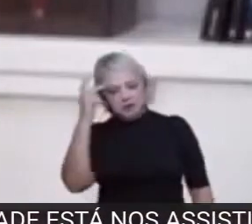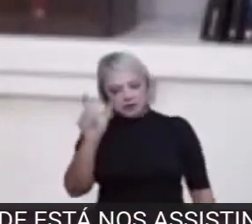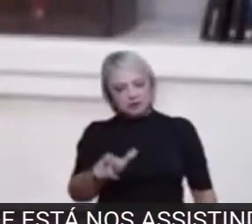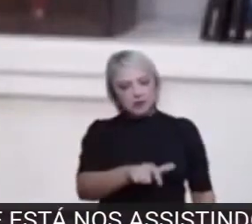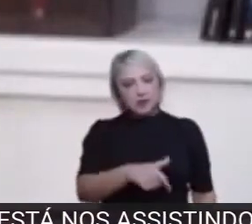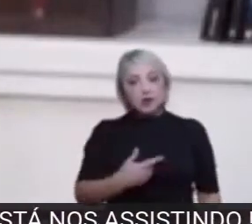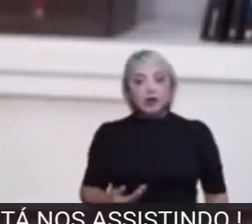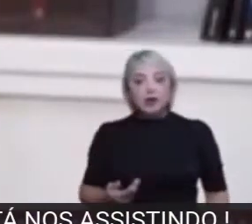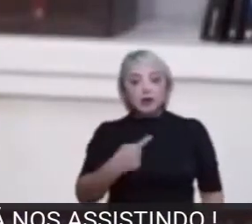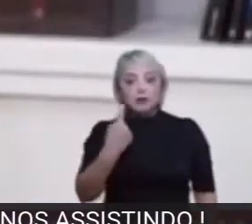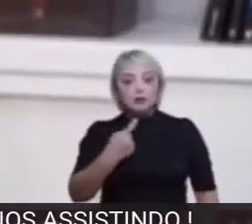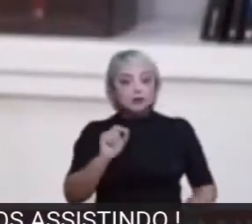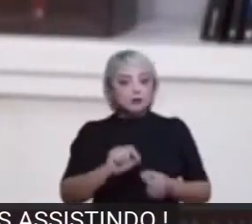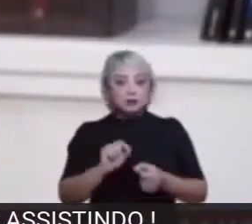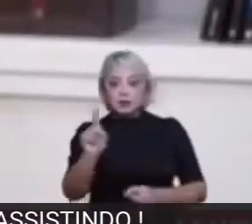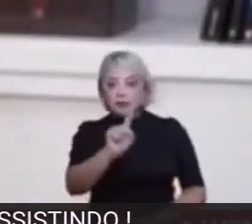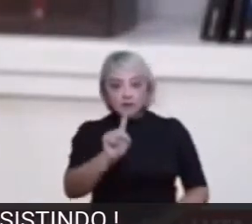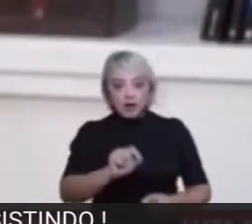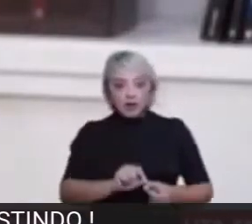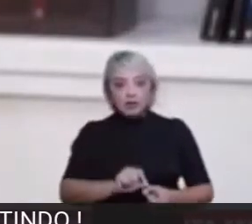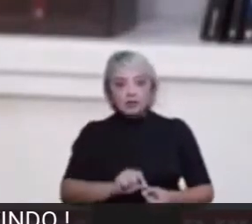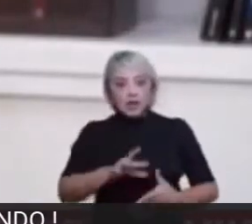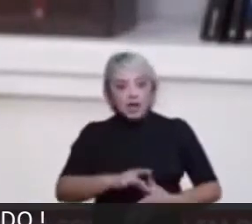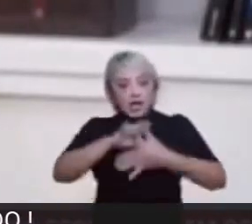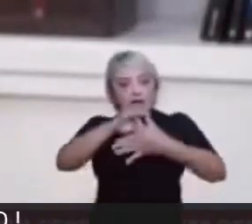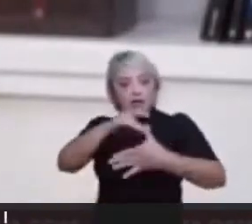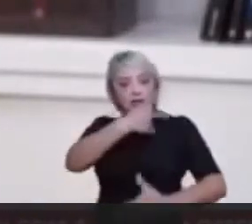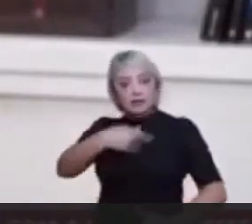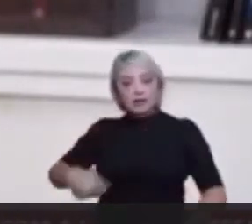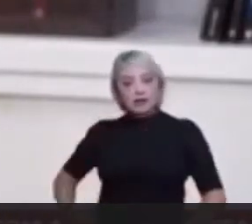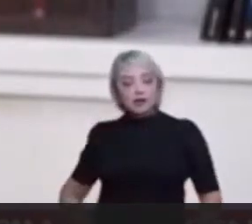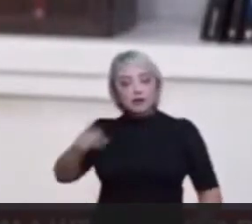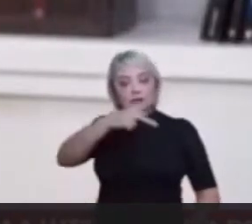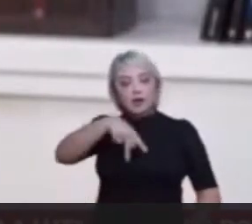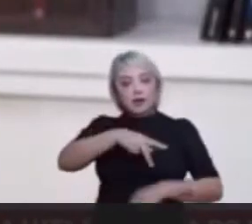país. Então, eu penso que assim, olha,